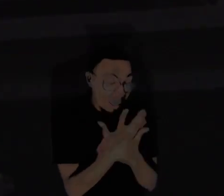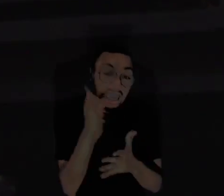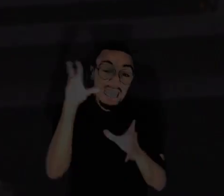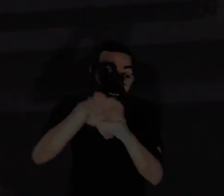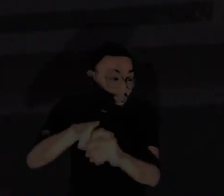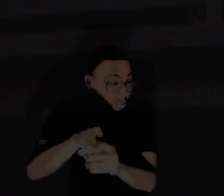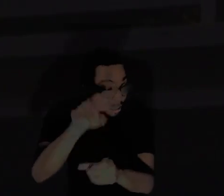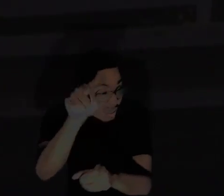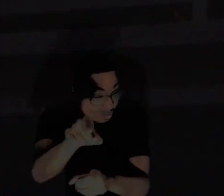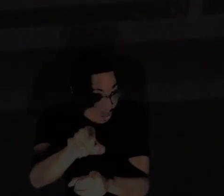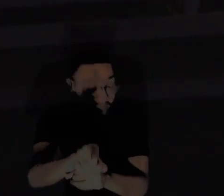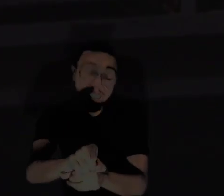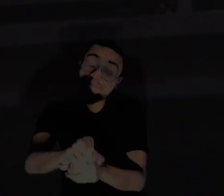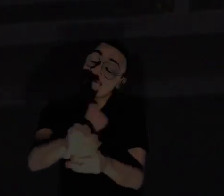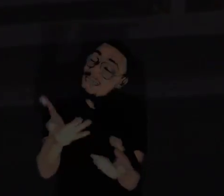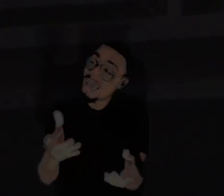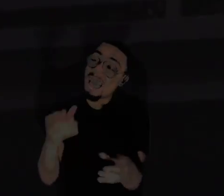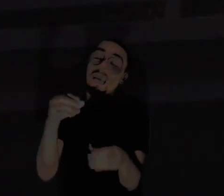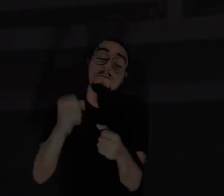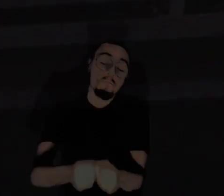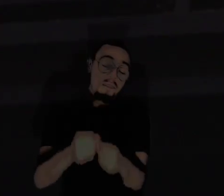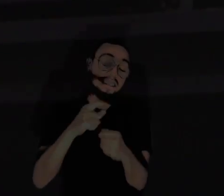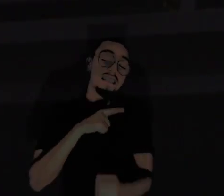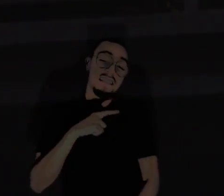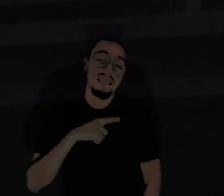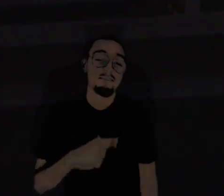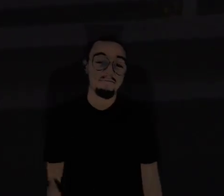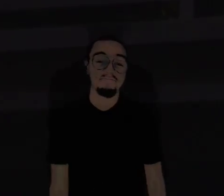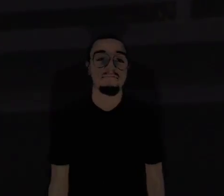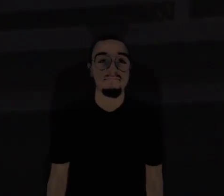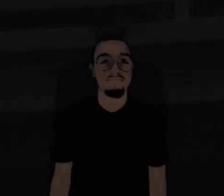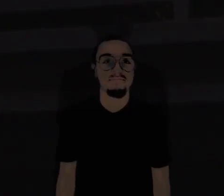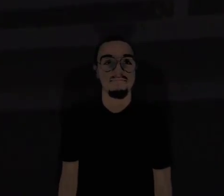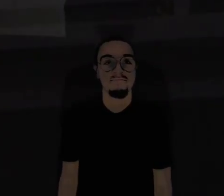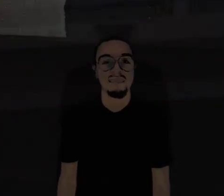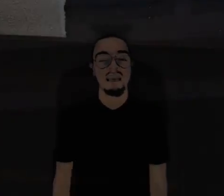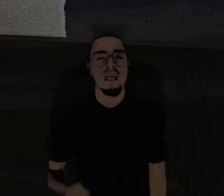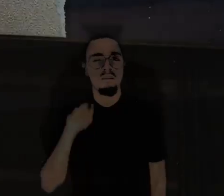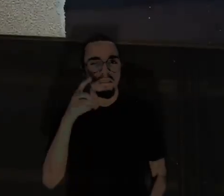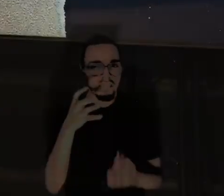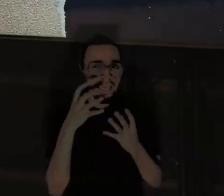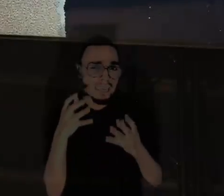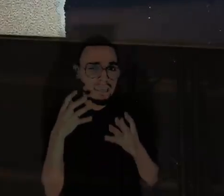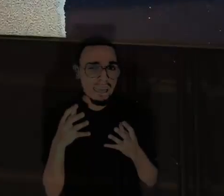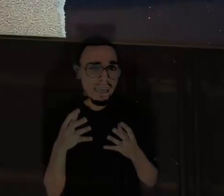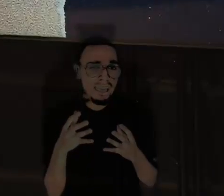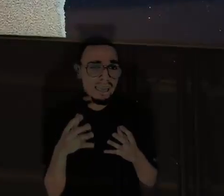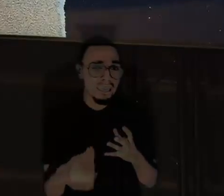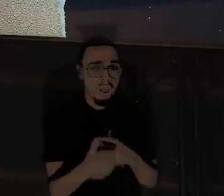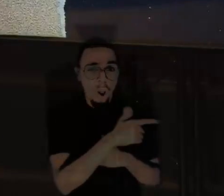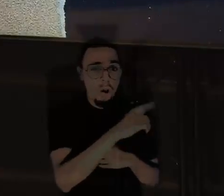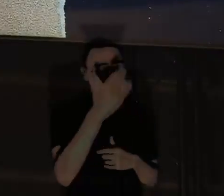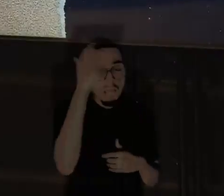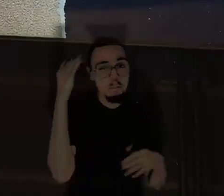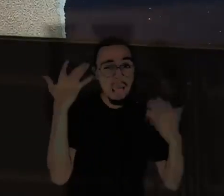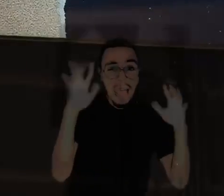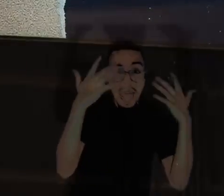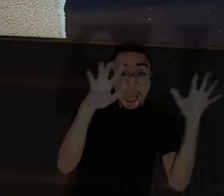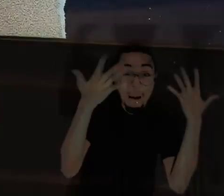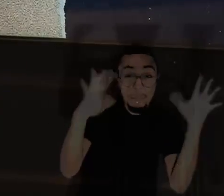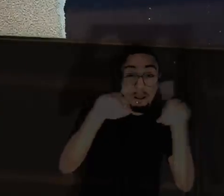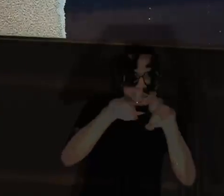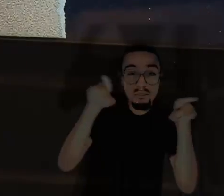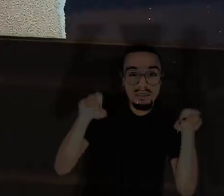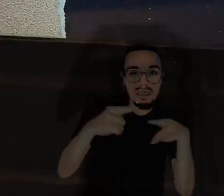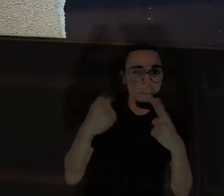Você quer a aprovação de gente que não sabe o que você carrega? Você quer aplauso de gente que não tem a mínima noção daquilo que Deus